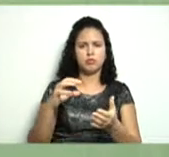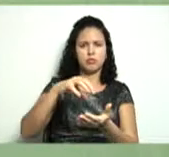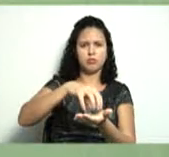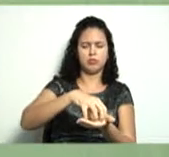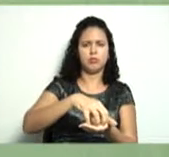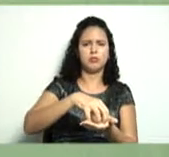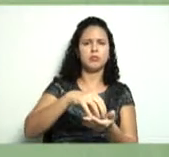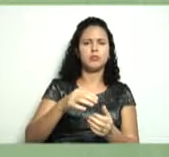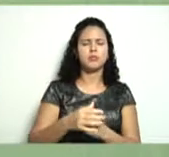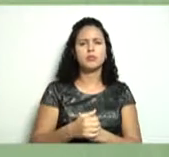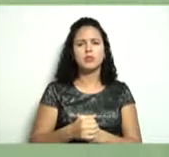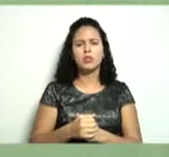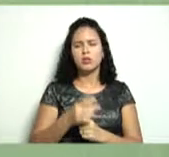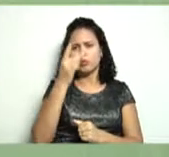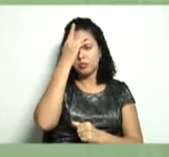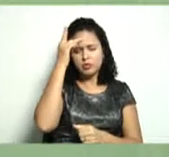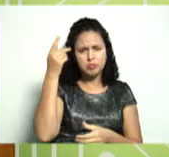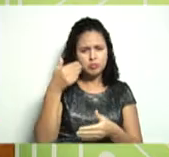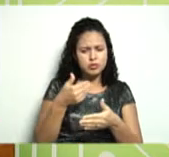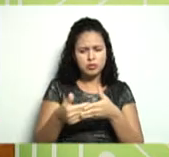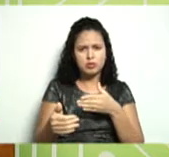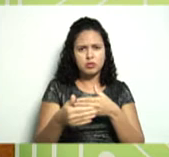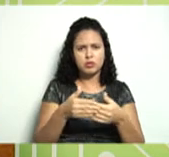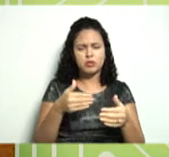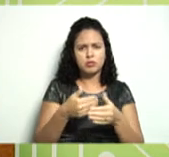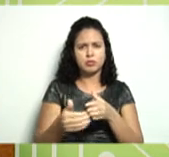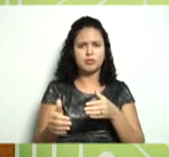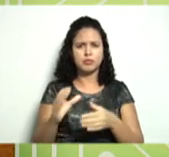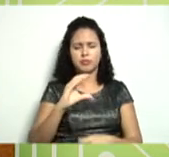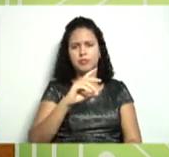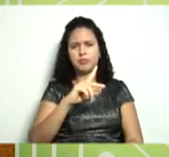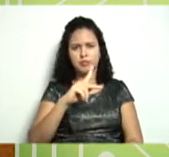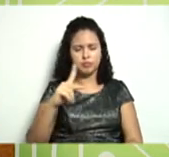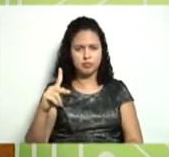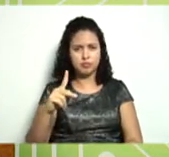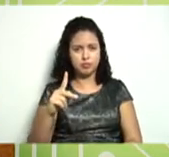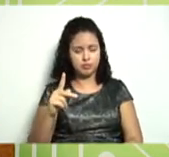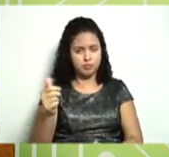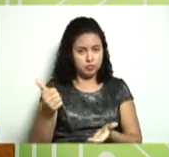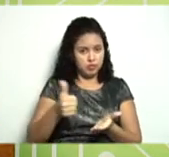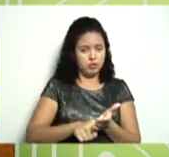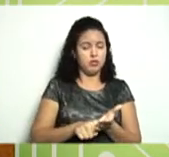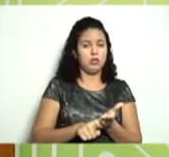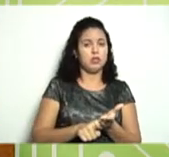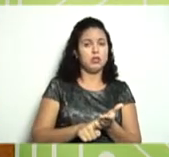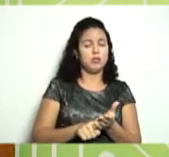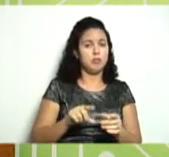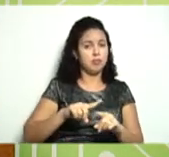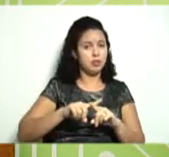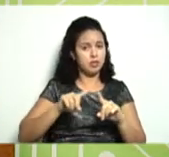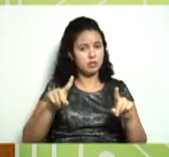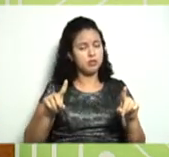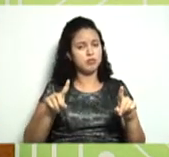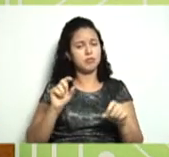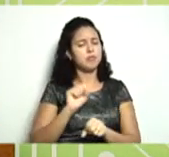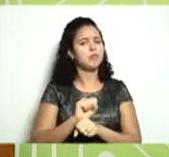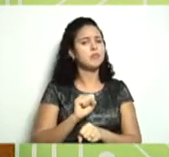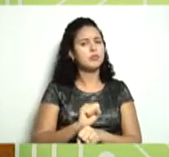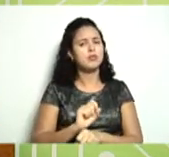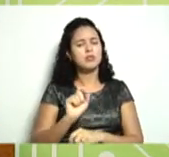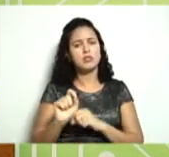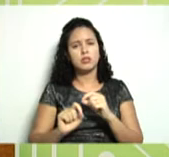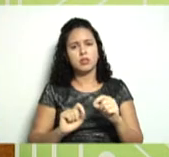Então, qualquer um pode participar da minha cooperativa. Mas espera aí, é necessário